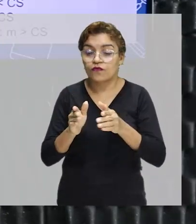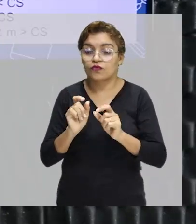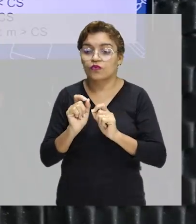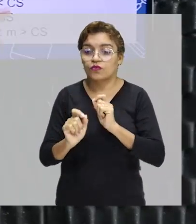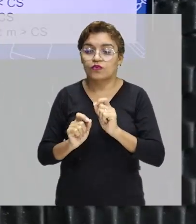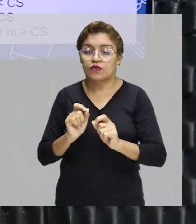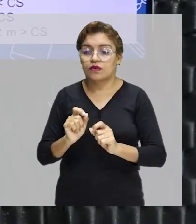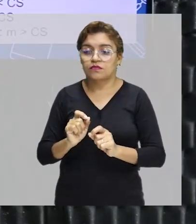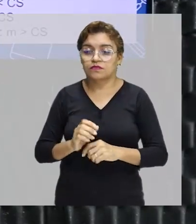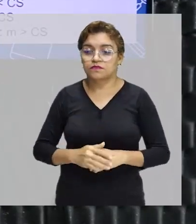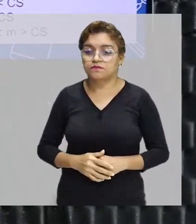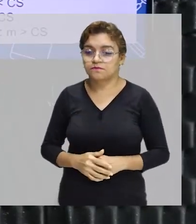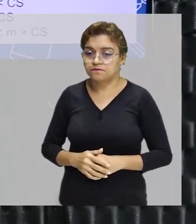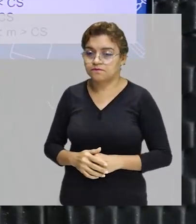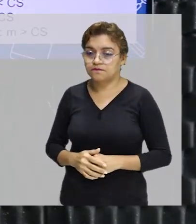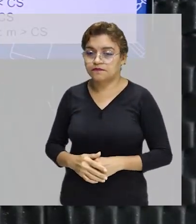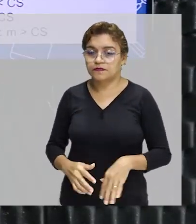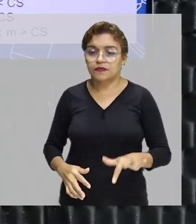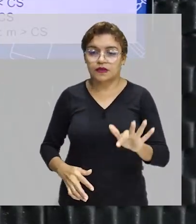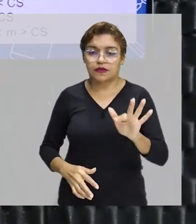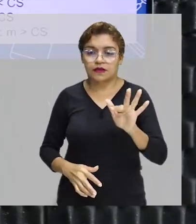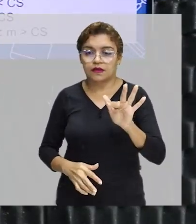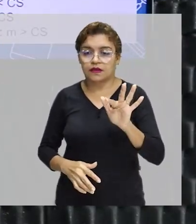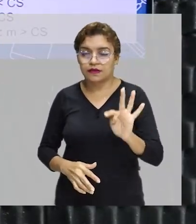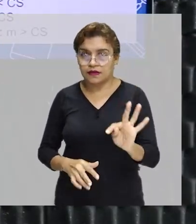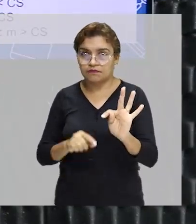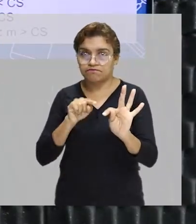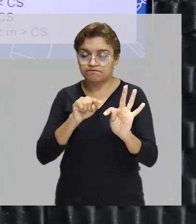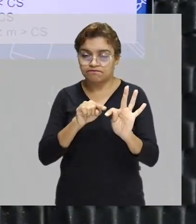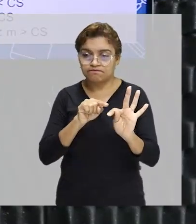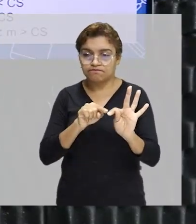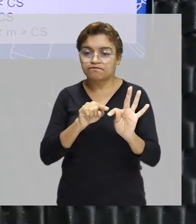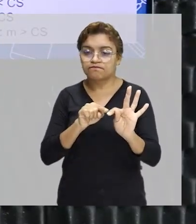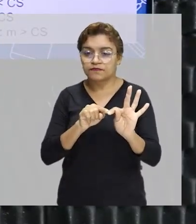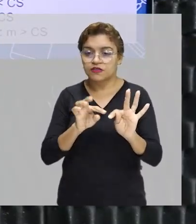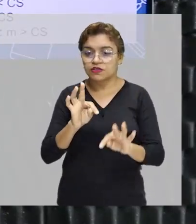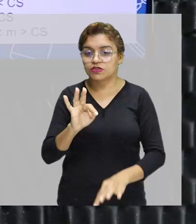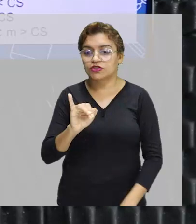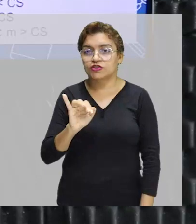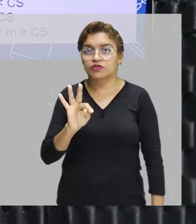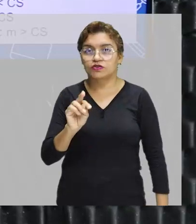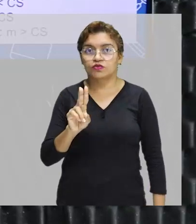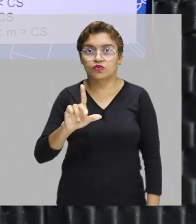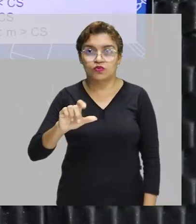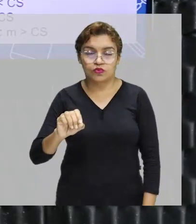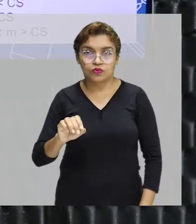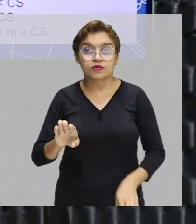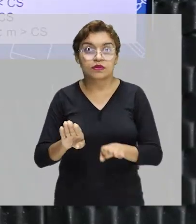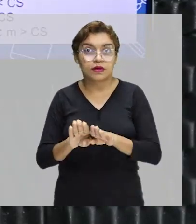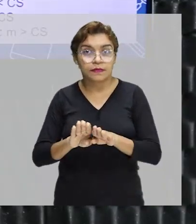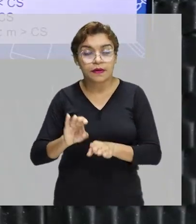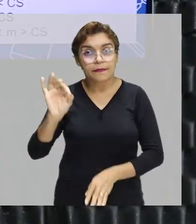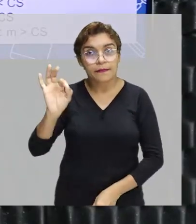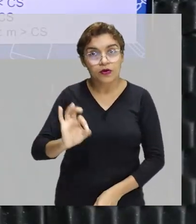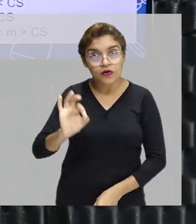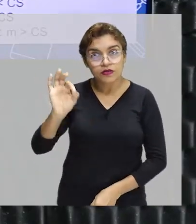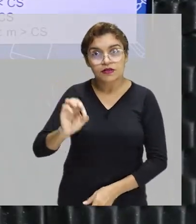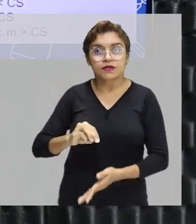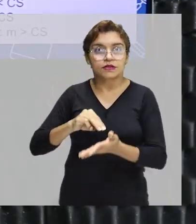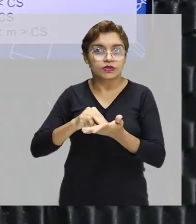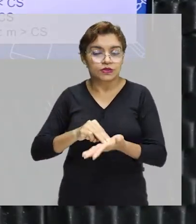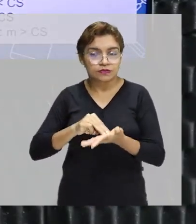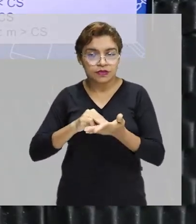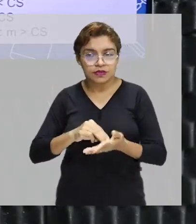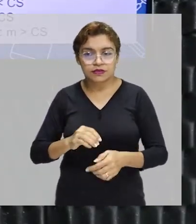litro. O T é o título, também conhecido como porcentagem em massa. Então, é